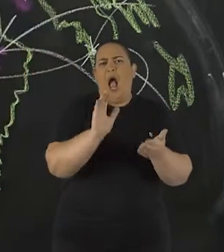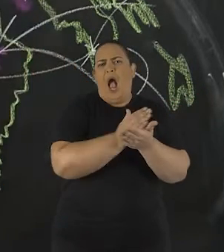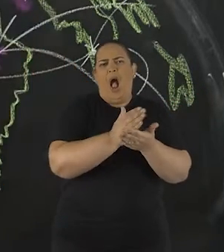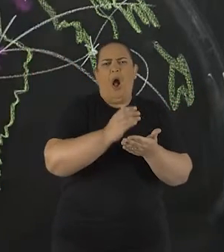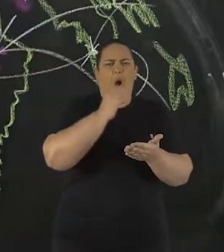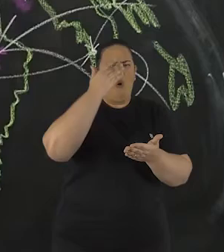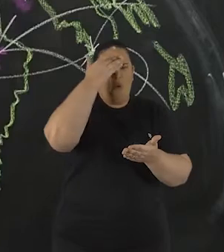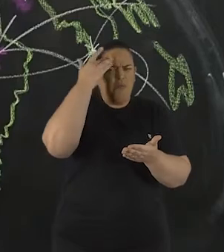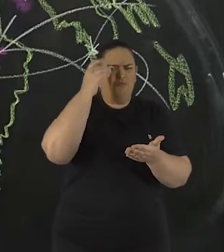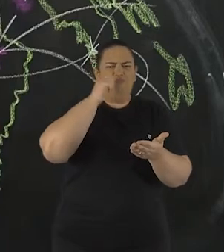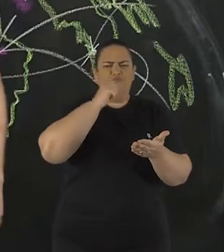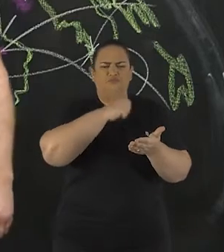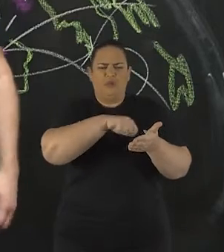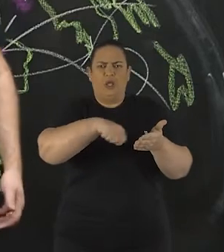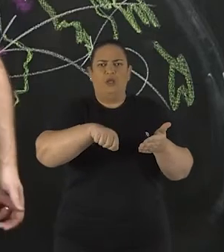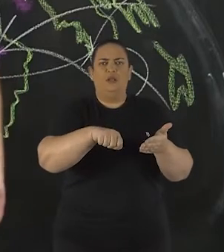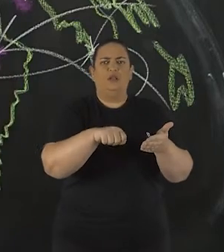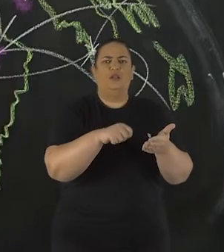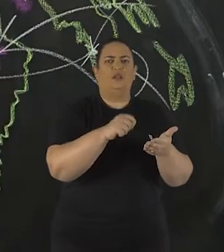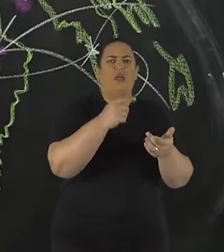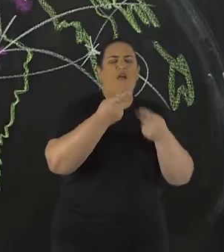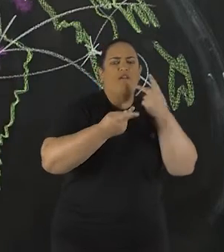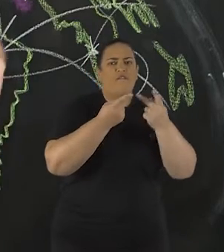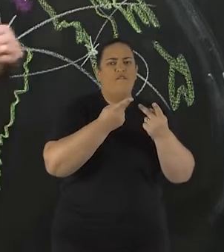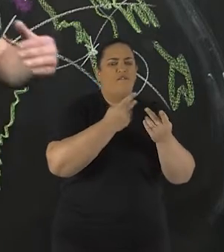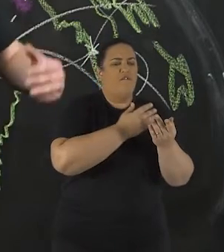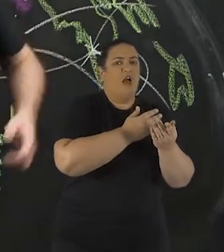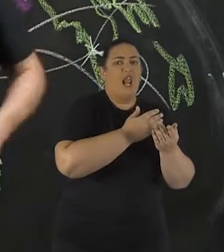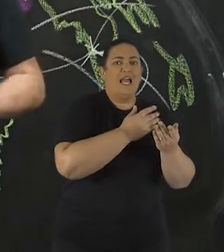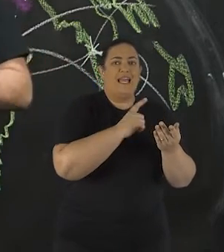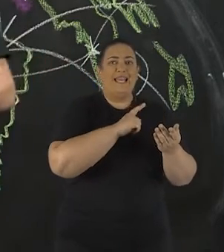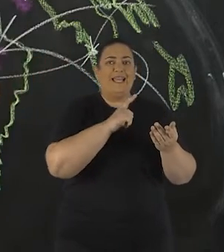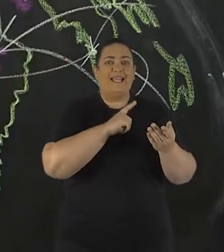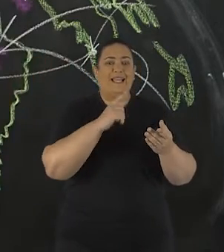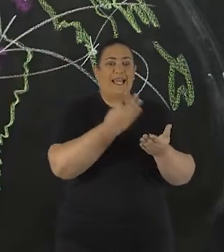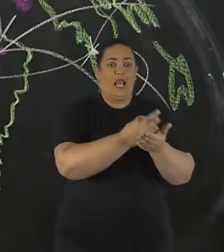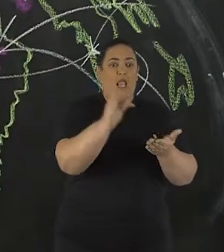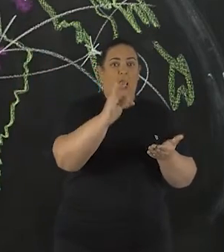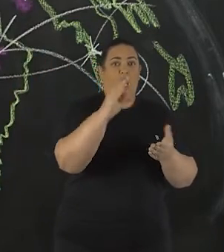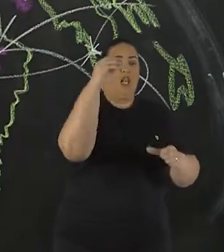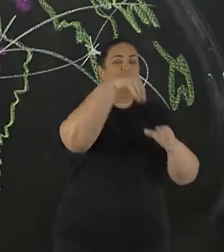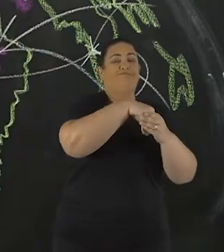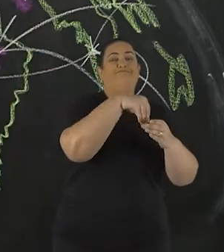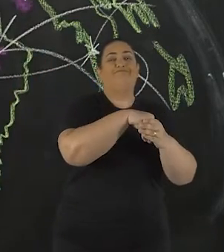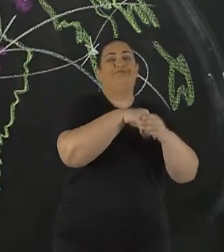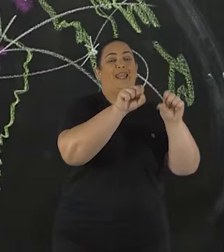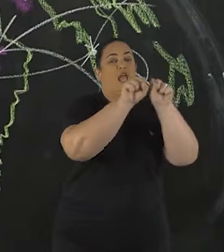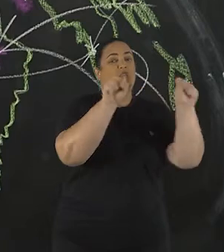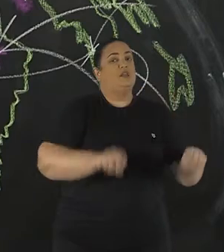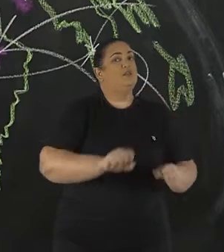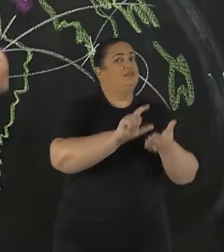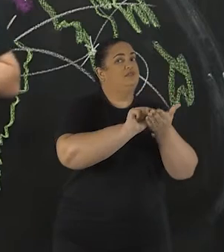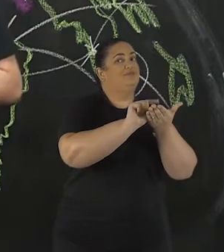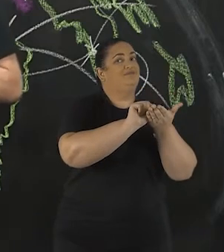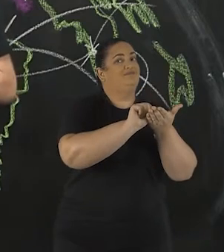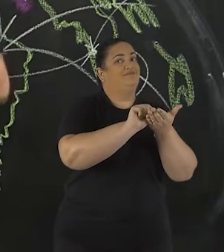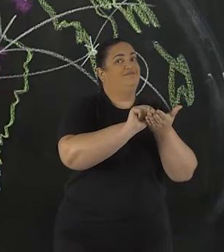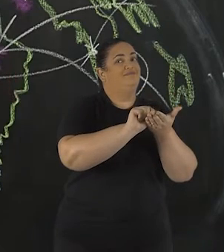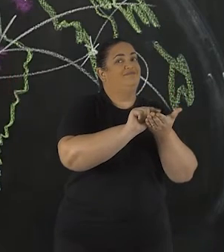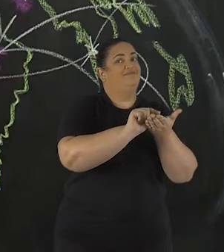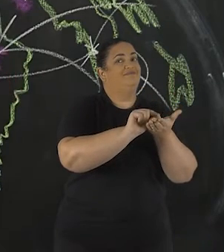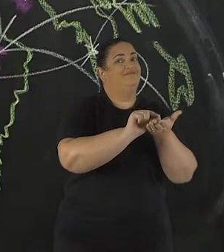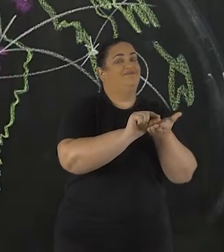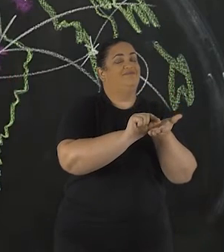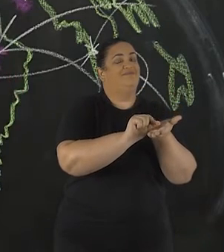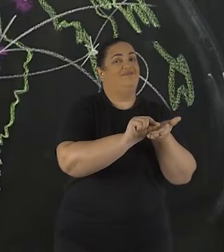o capitalismo informacional, ou também chamado de capitalismo técnico-científico informacional, aquele do qual